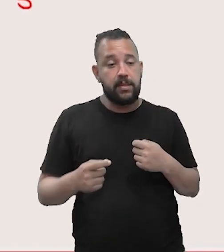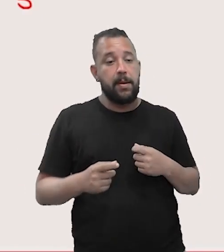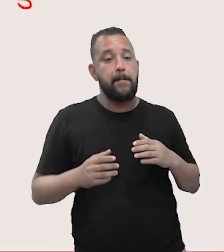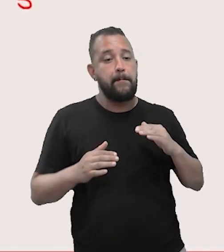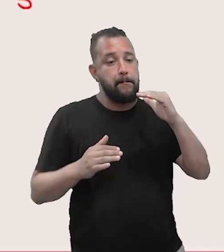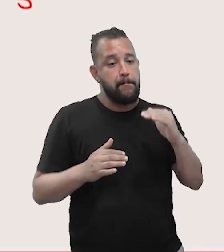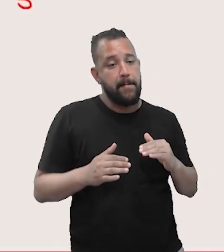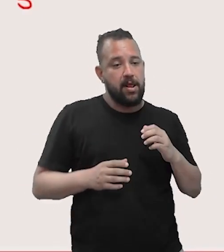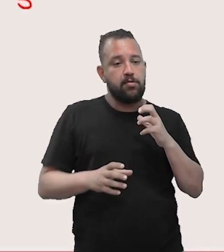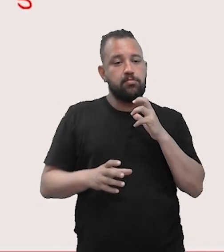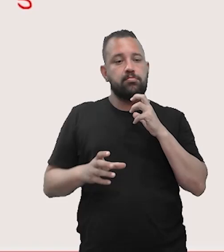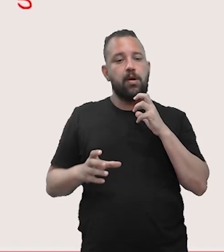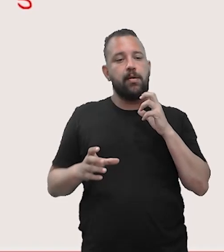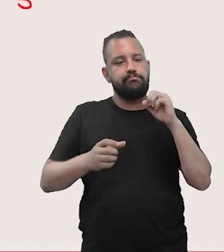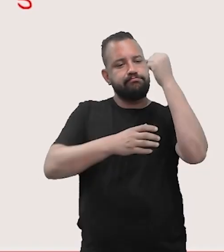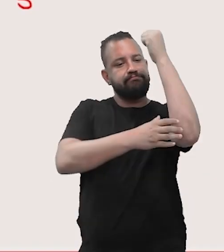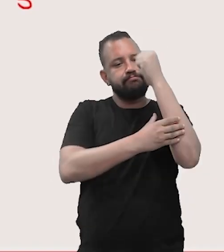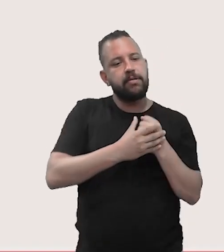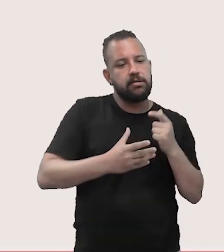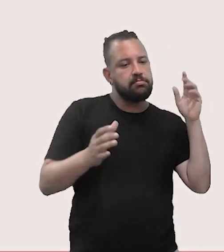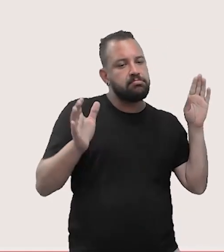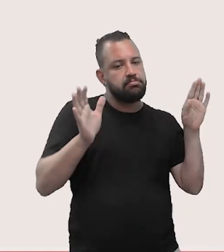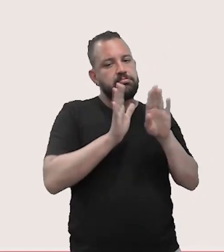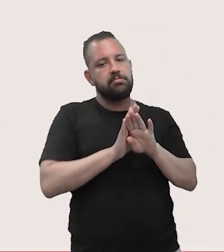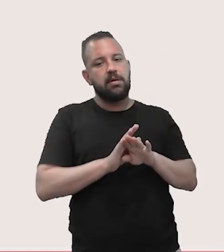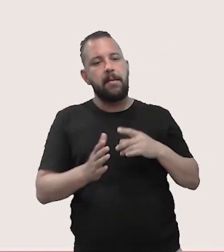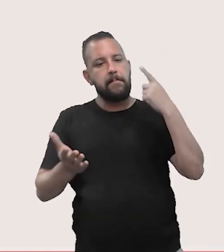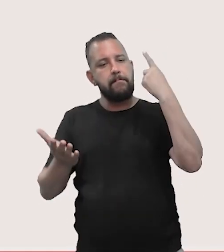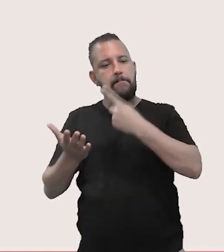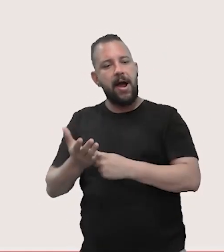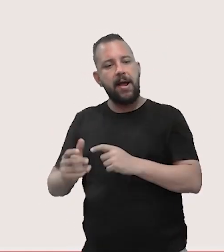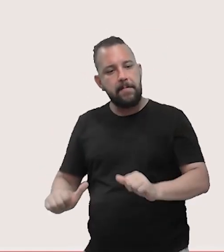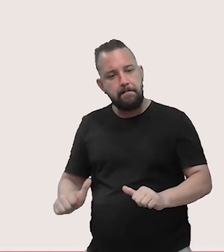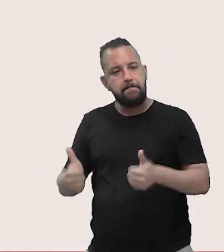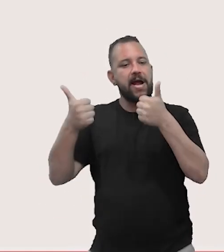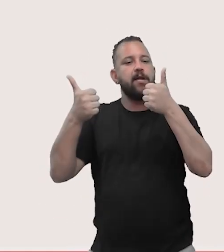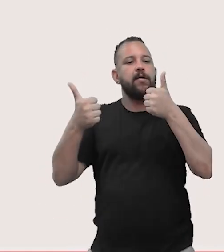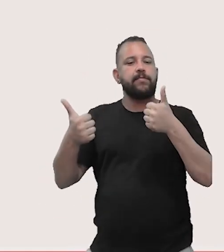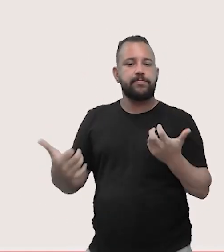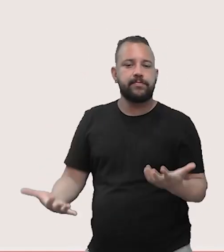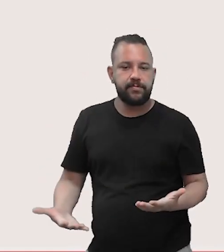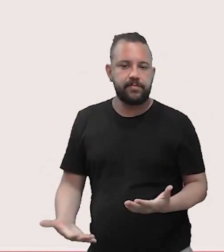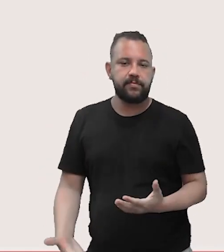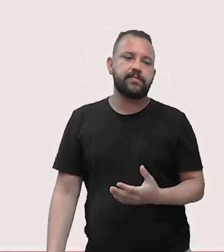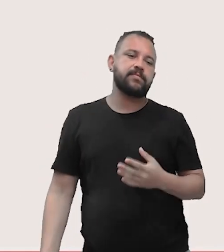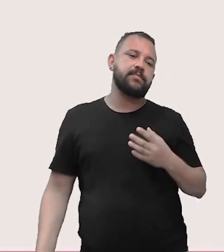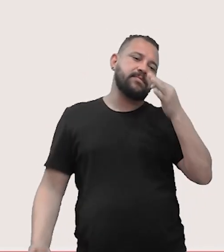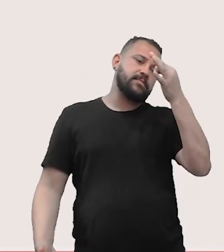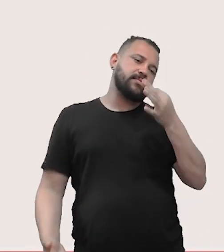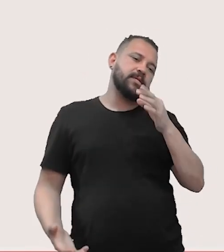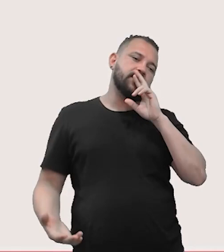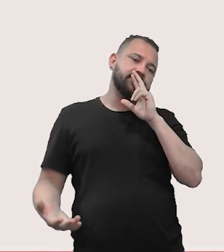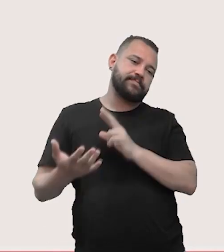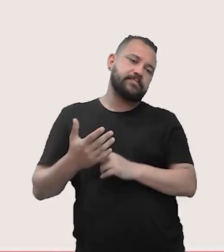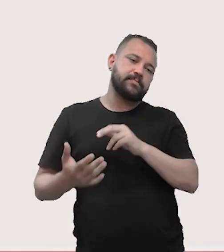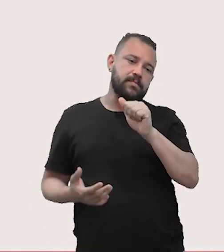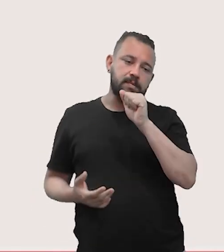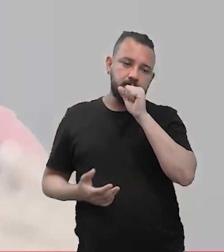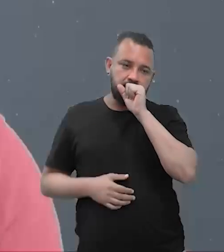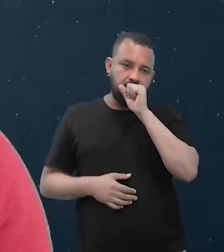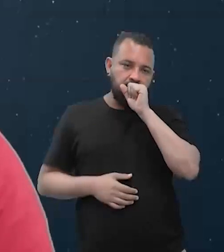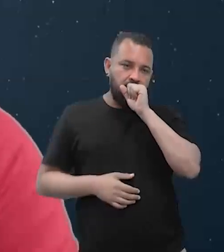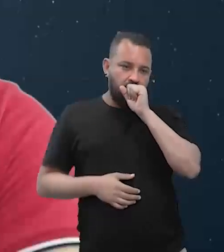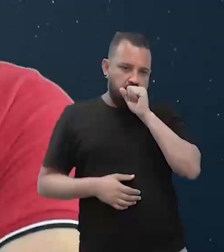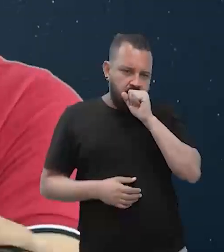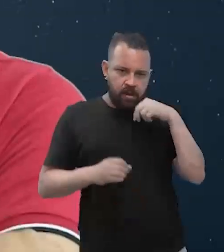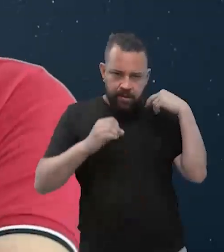menos pontos para chegar à marca de melhor em campo? Com certeza você vem aqui e marca a letra A.